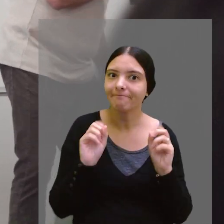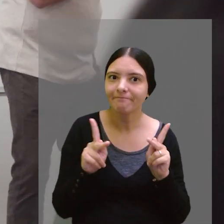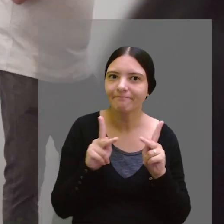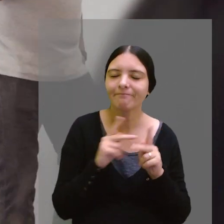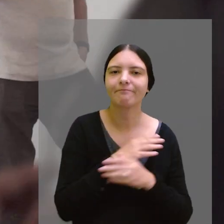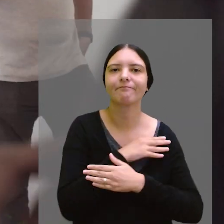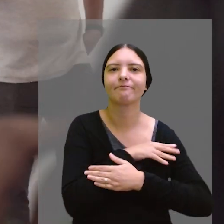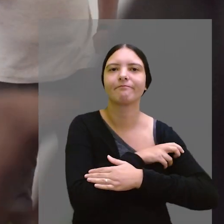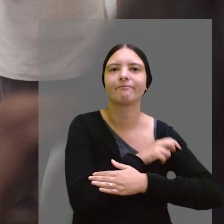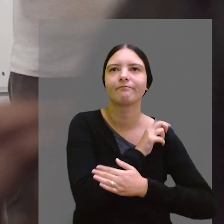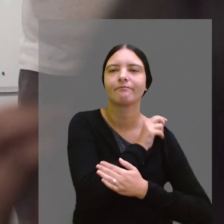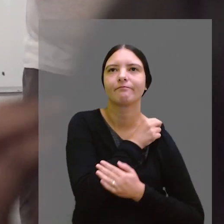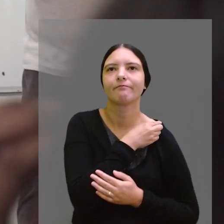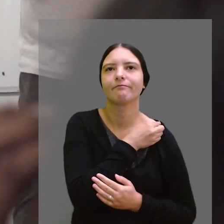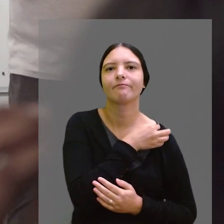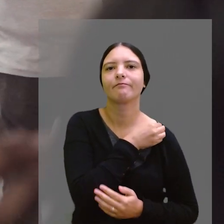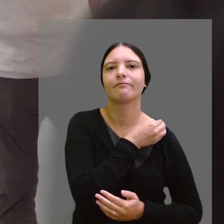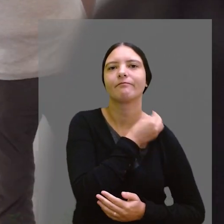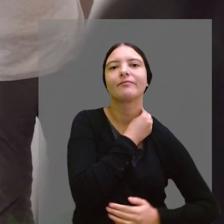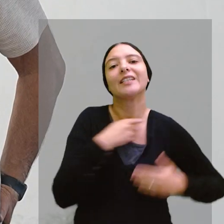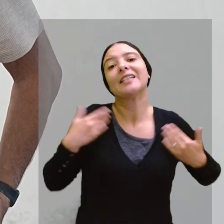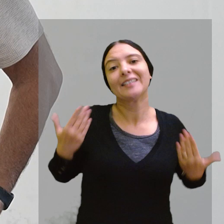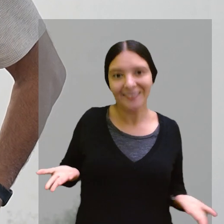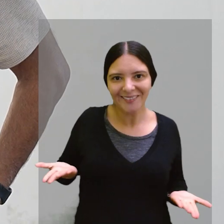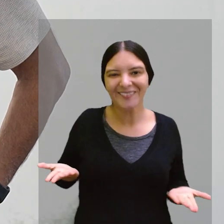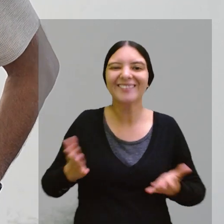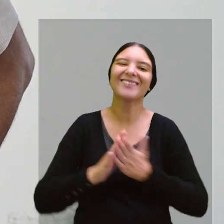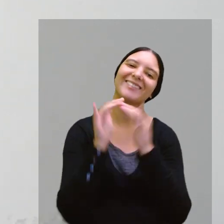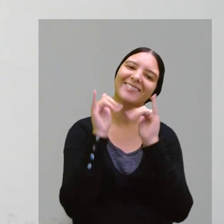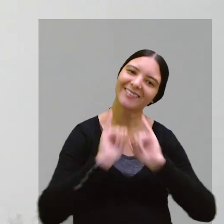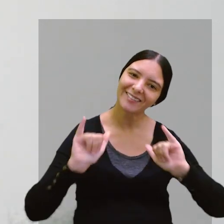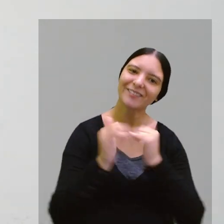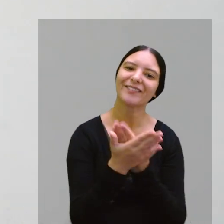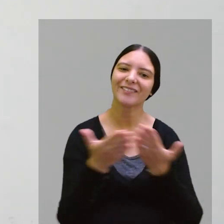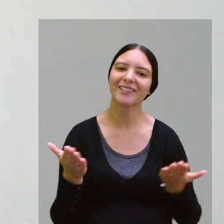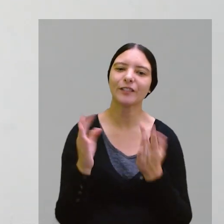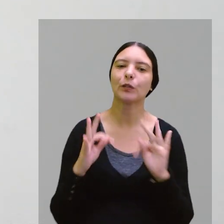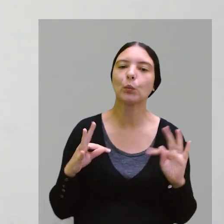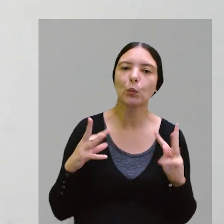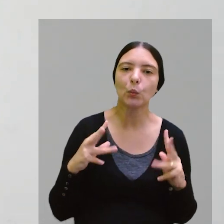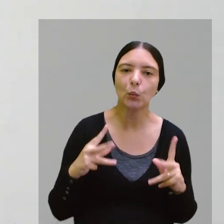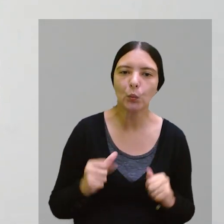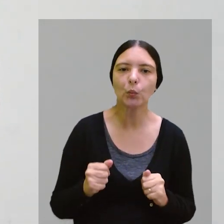Ok? Mas, gente, então, é isso que eu queria dizer para vocês. Isso tudo vem